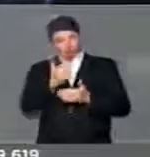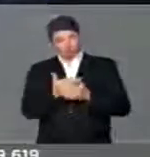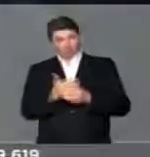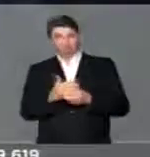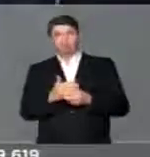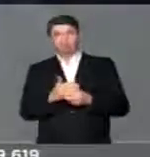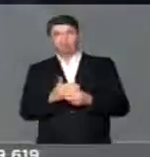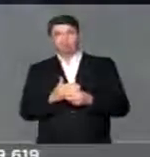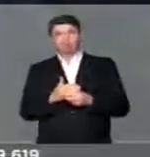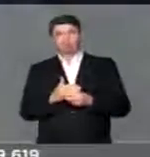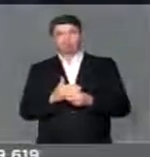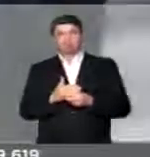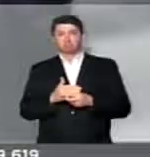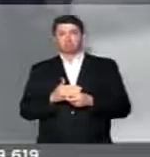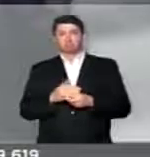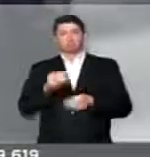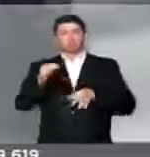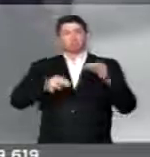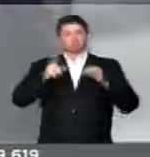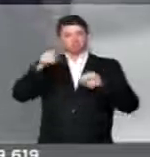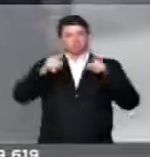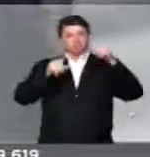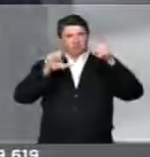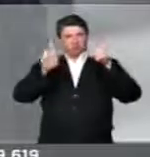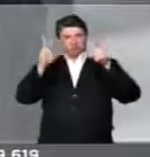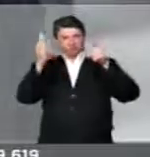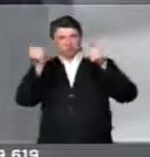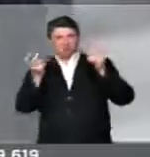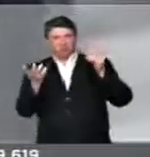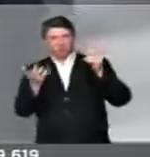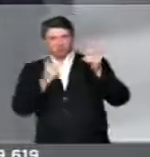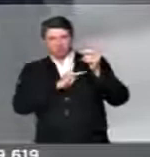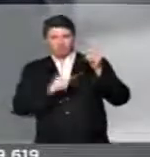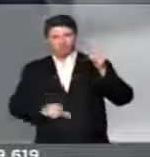acreditar equivocadamente que quem estava sendo julgado era o presidente.